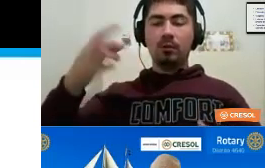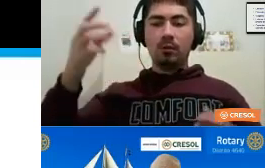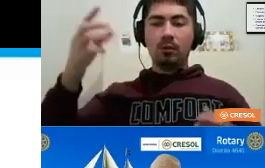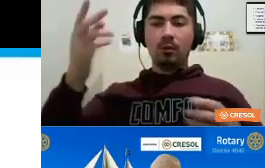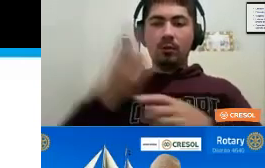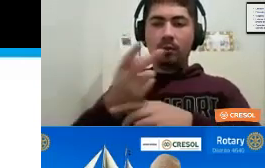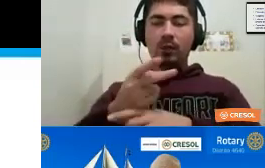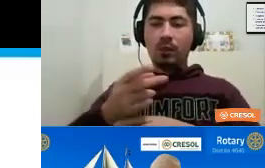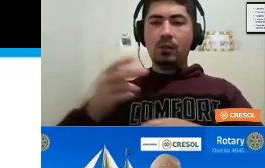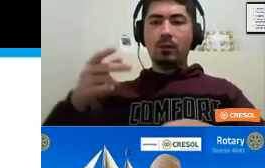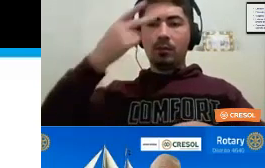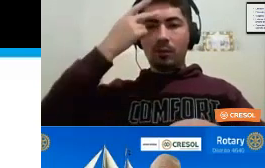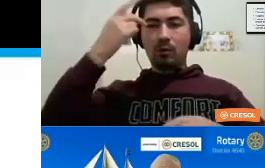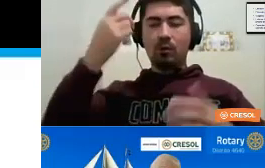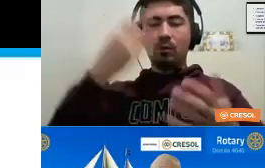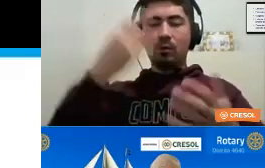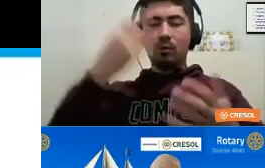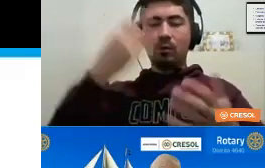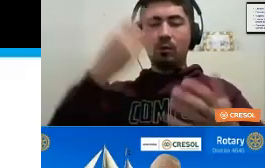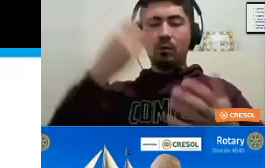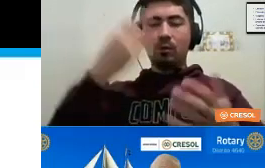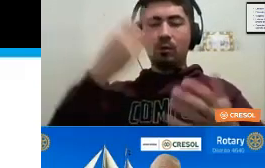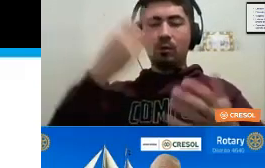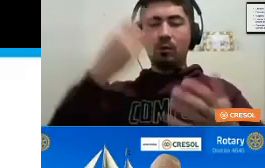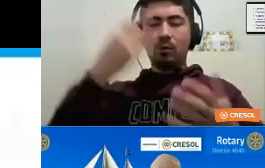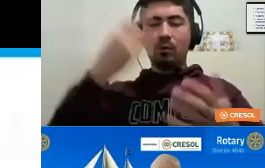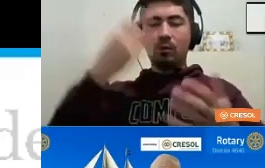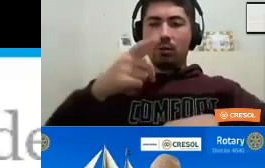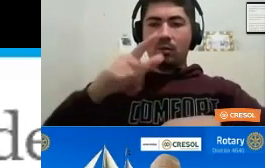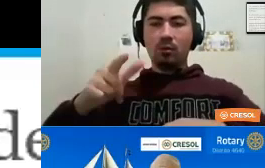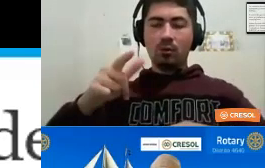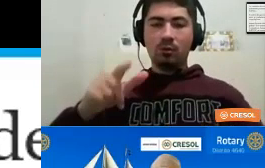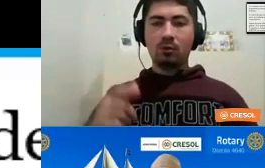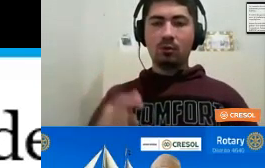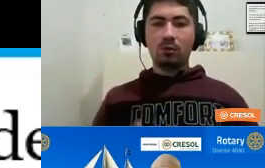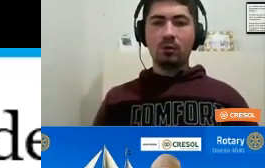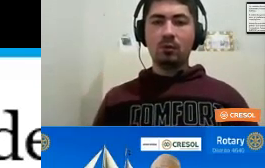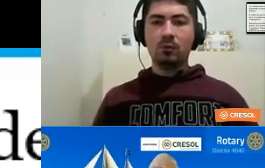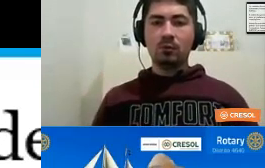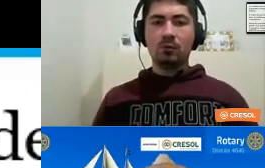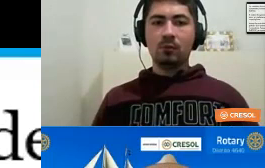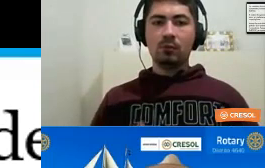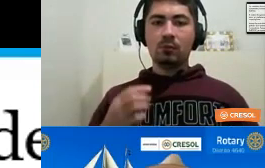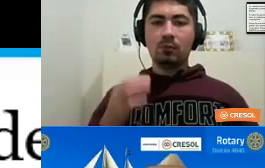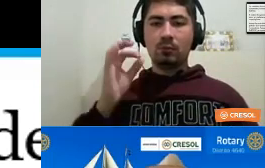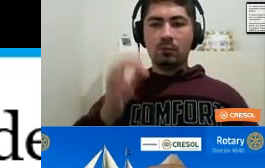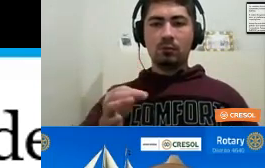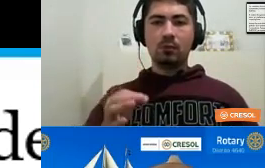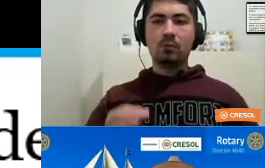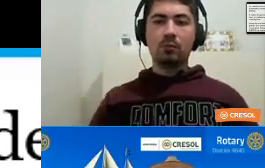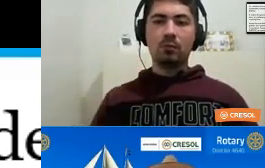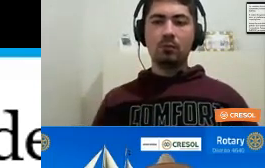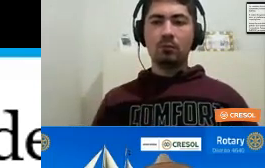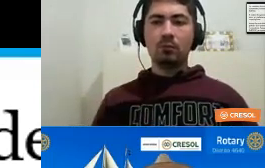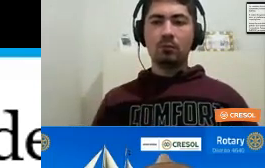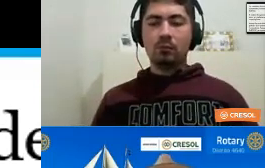tem todas essas possibilidades que eu coloquei aí para vocês para encontrar um parceiro para os projetos que vocês desejem